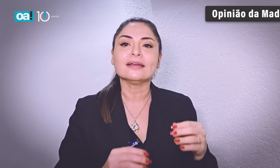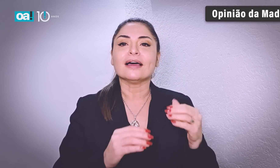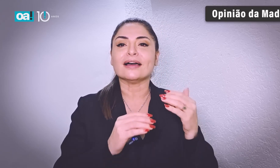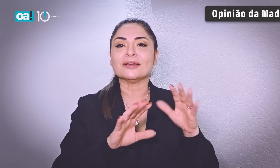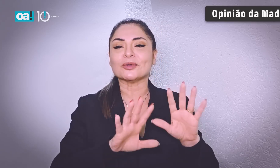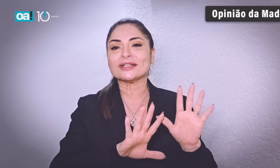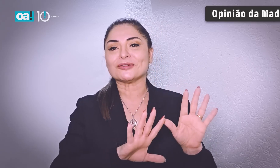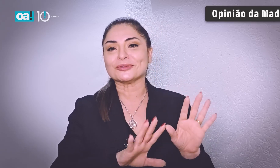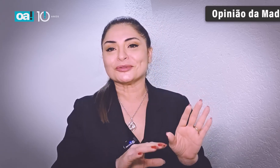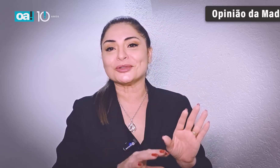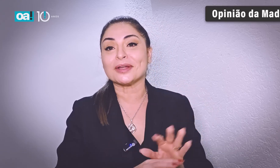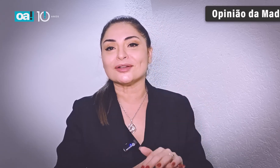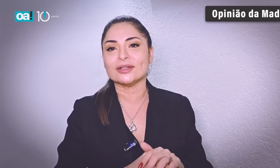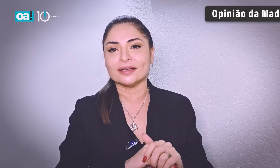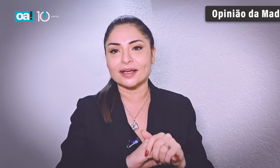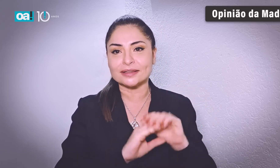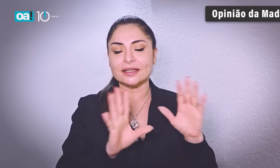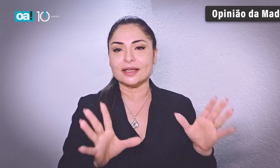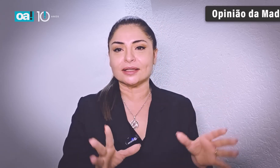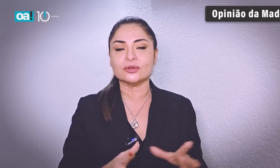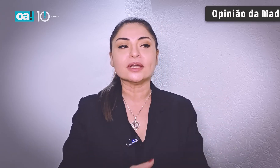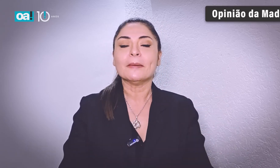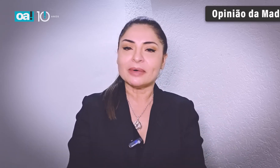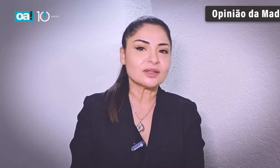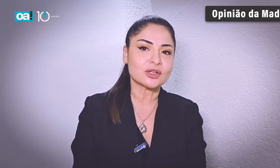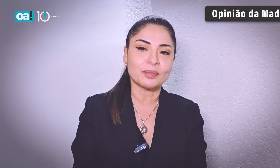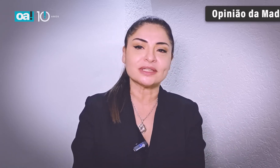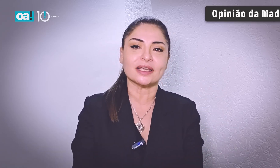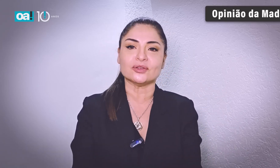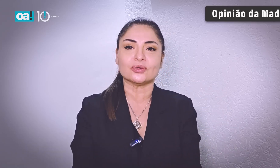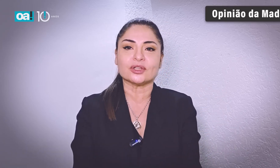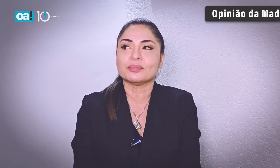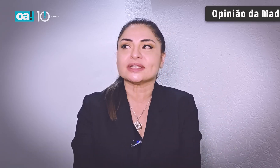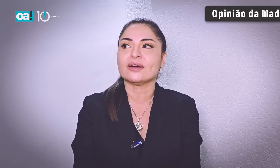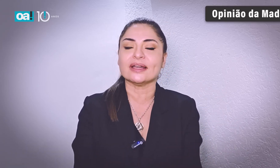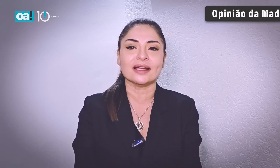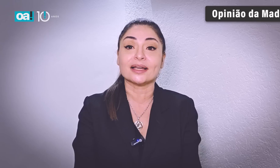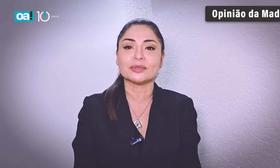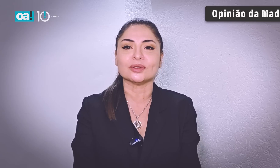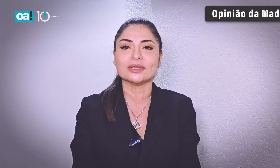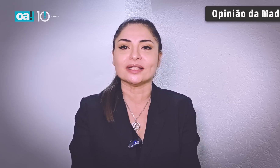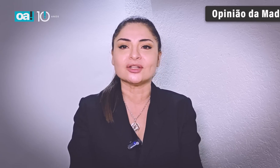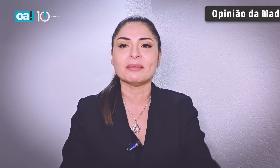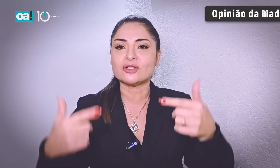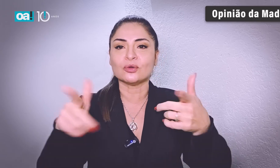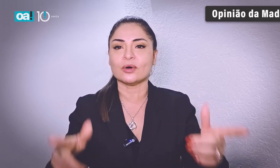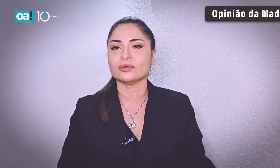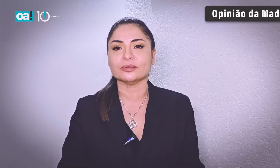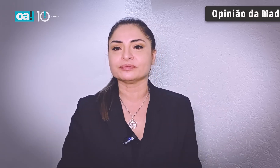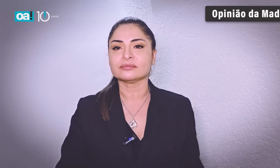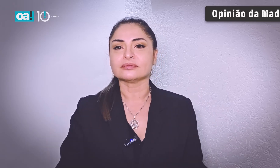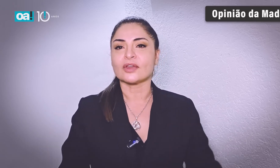máscara, aí mostrava uns vídeos que ele tinha 10 dedos. Mas eu acho que pode ser isso, que puseram alguém lá que a pessoa não entende e mete